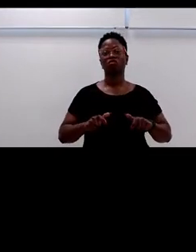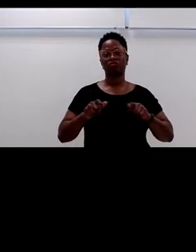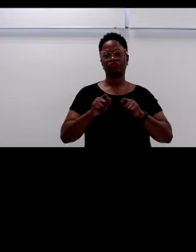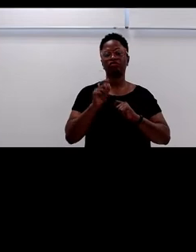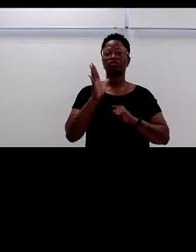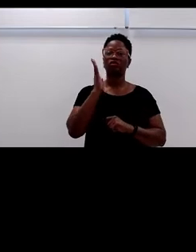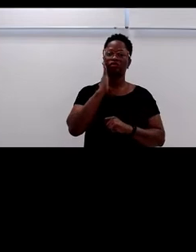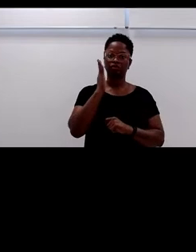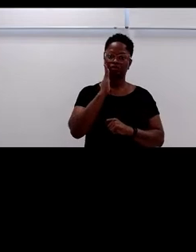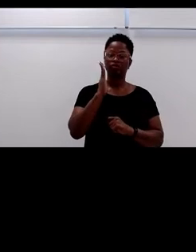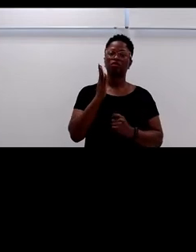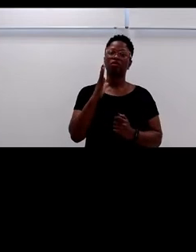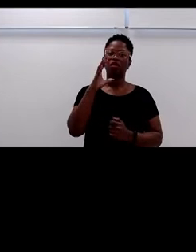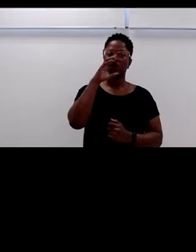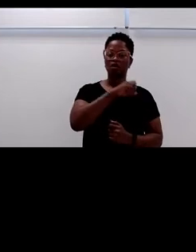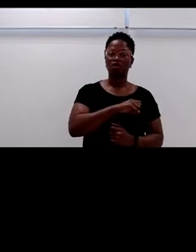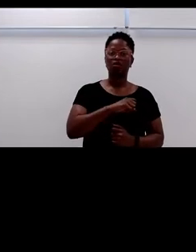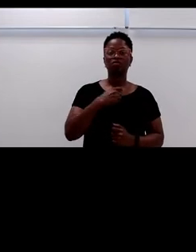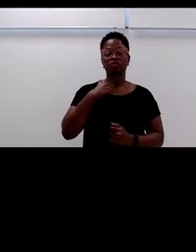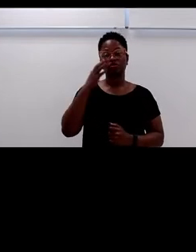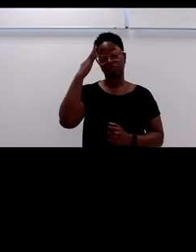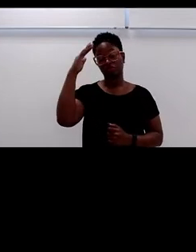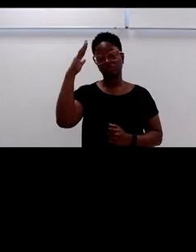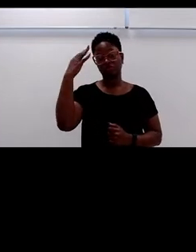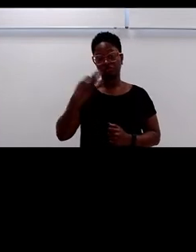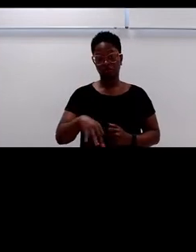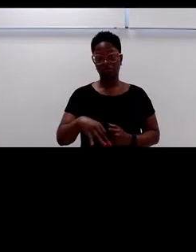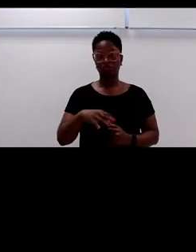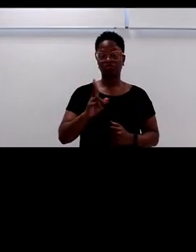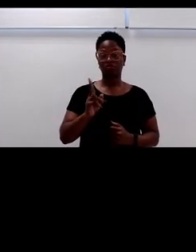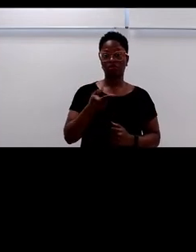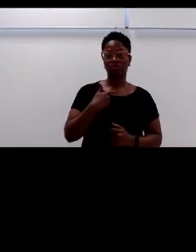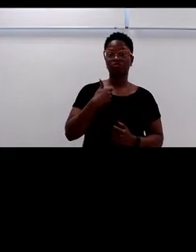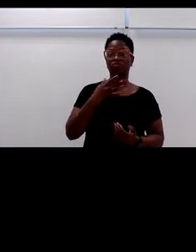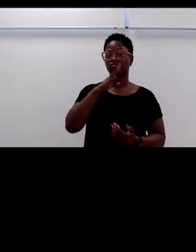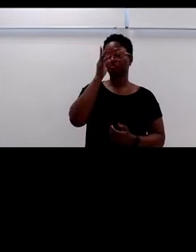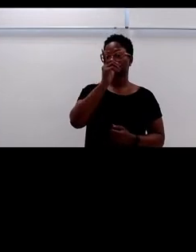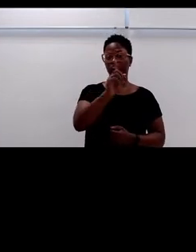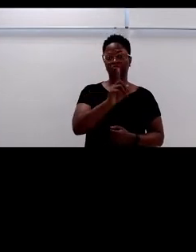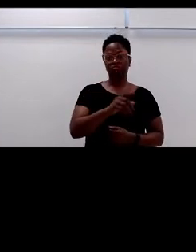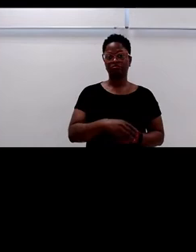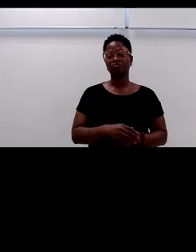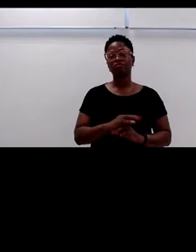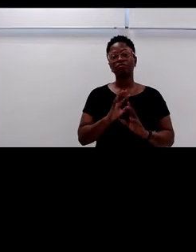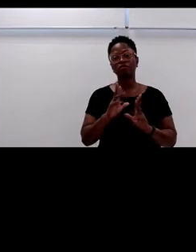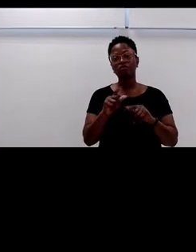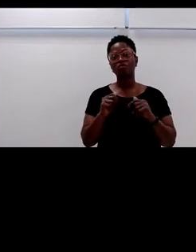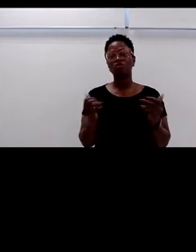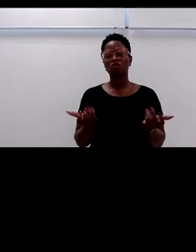errado e certo, não sou mais refém do acaso. Todo o trabalho é muito claro.